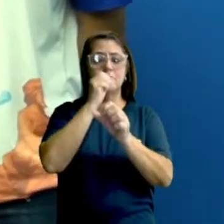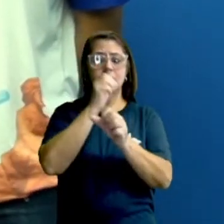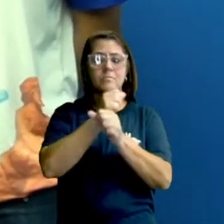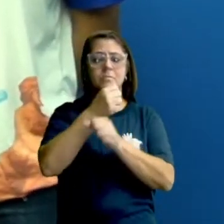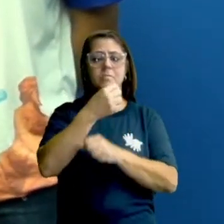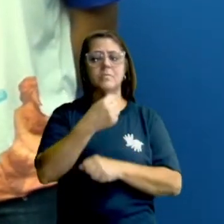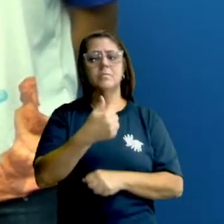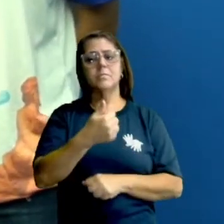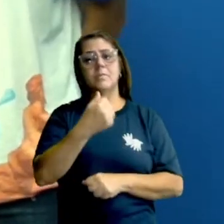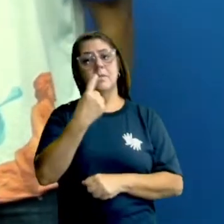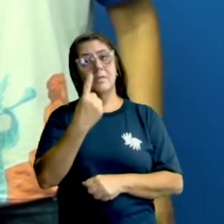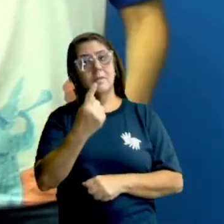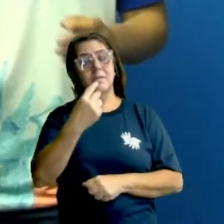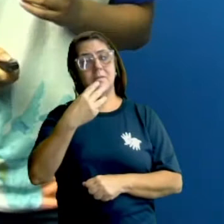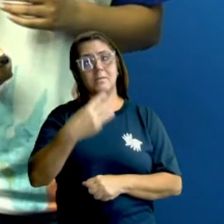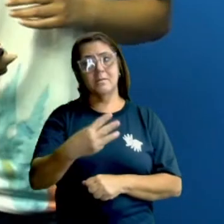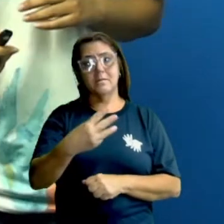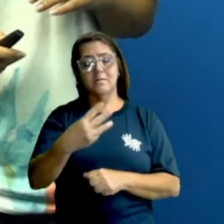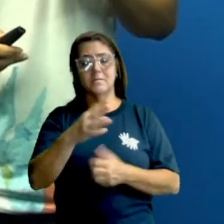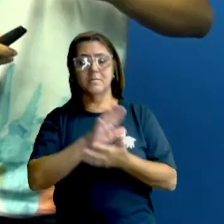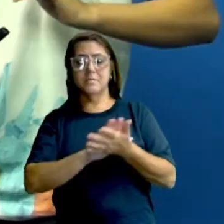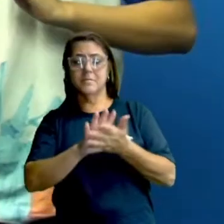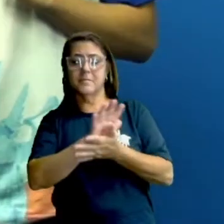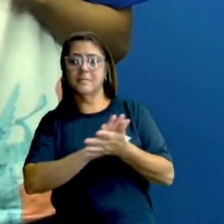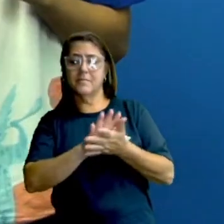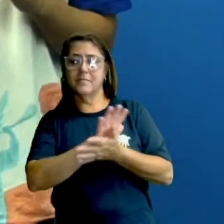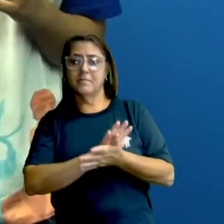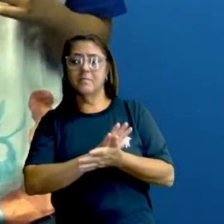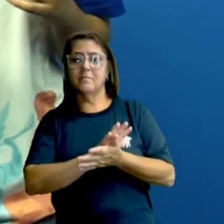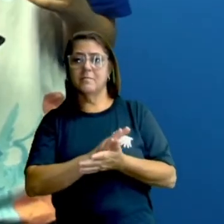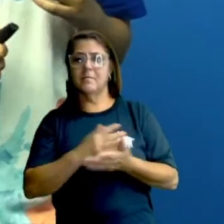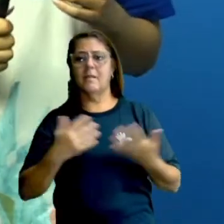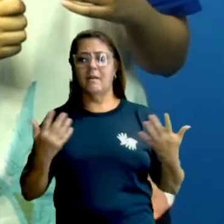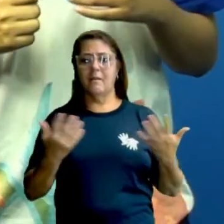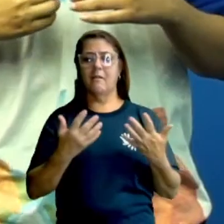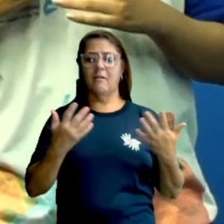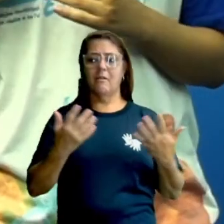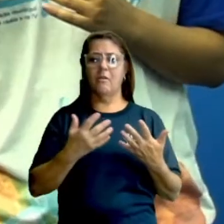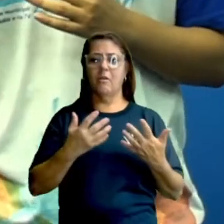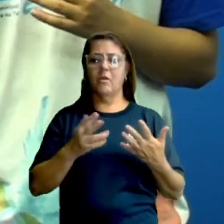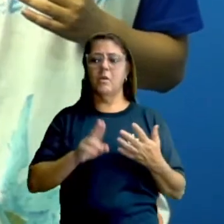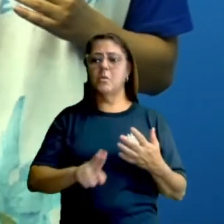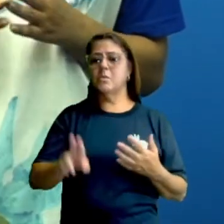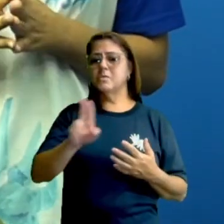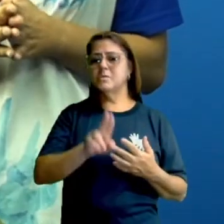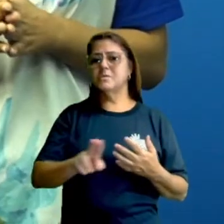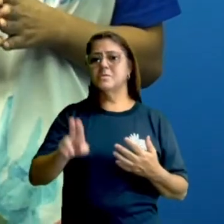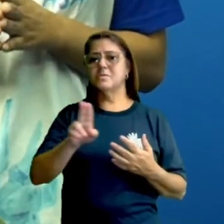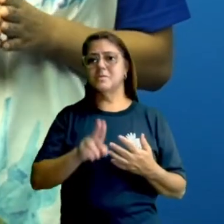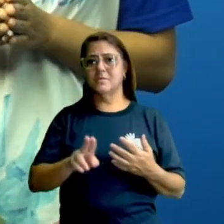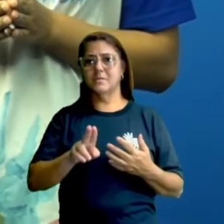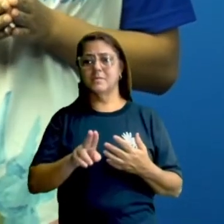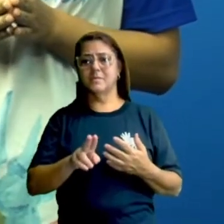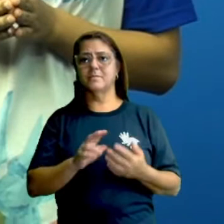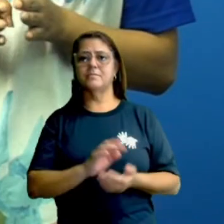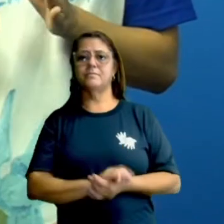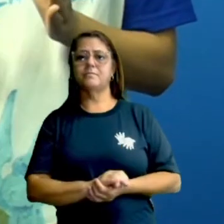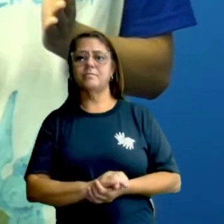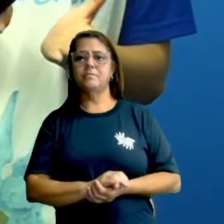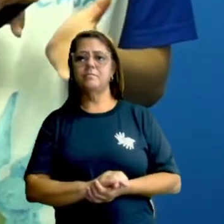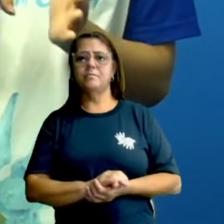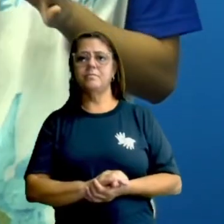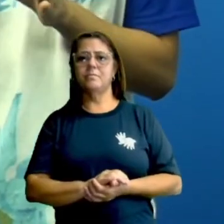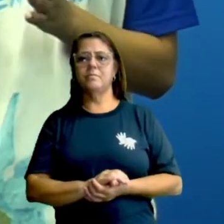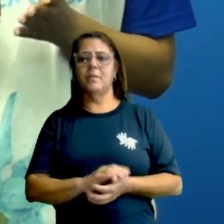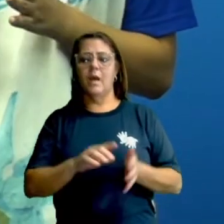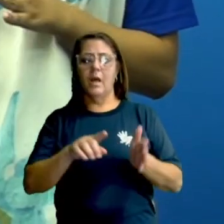13 brigadeiros. Então, veja aí como a gente utilizou, certo?